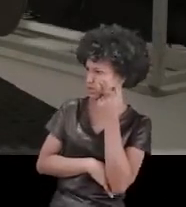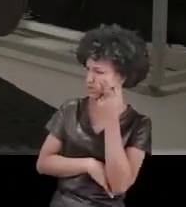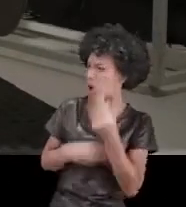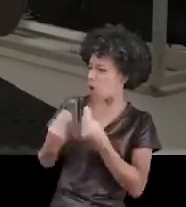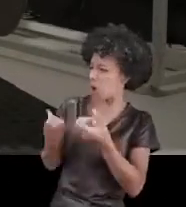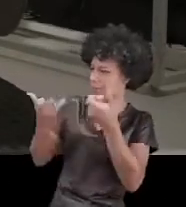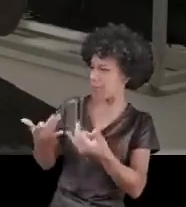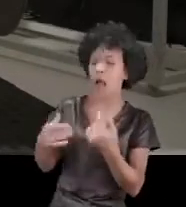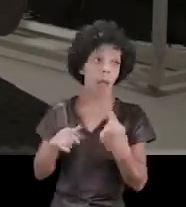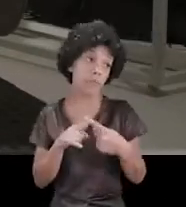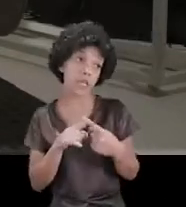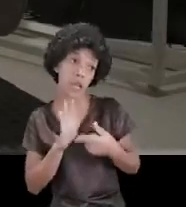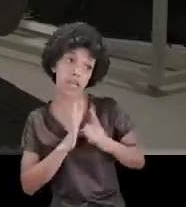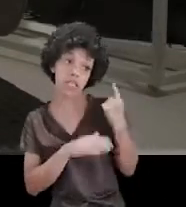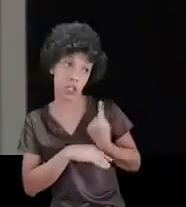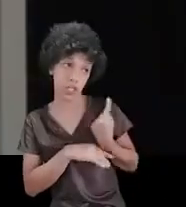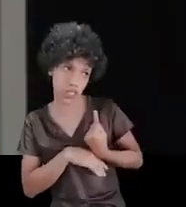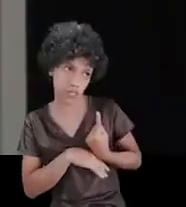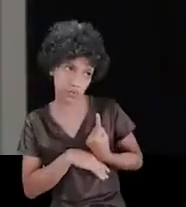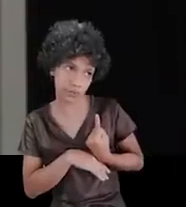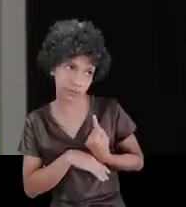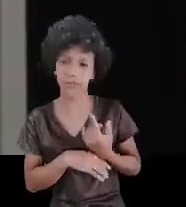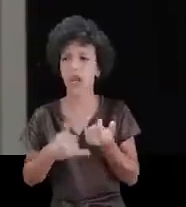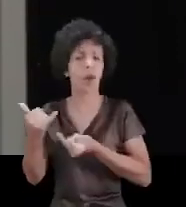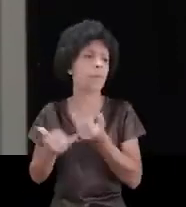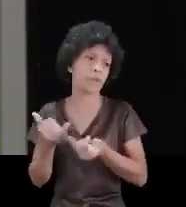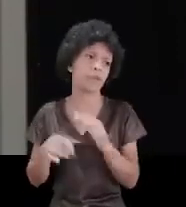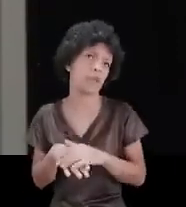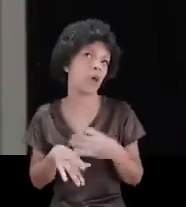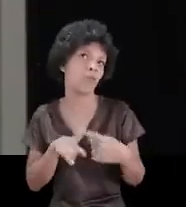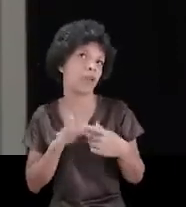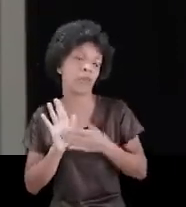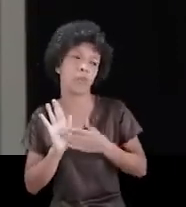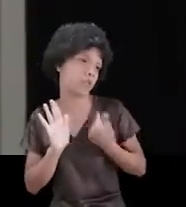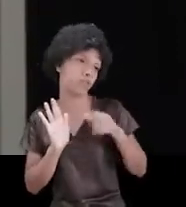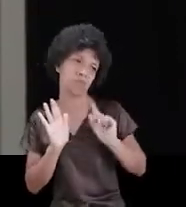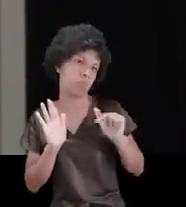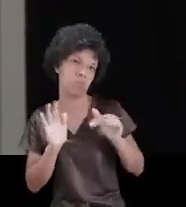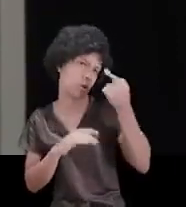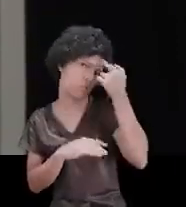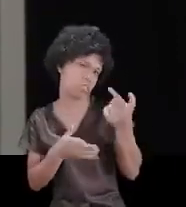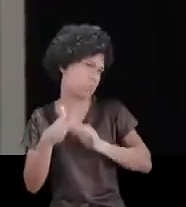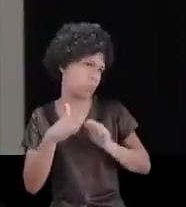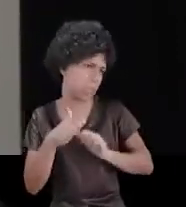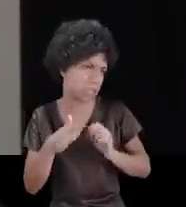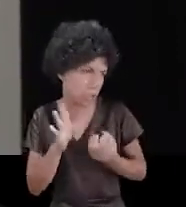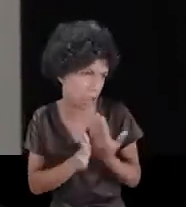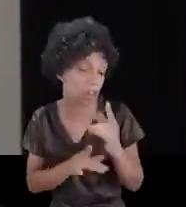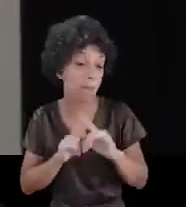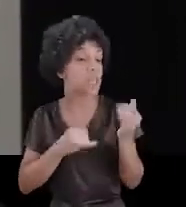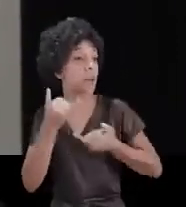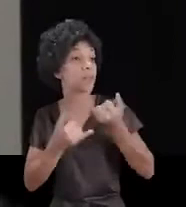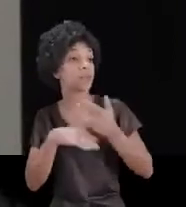eu sozinha jogando aí por uma brincadeira porque a ideia não partiu de mim eu nunca pensei em ter uma empresa disso foi uma